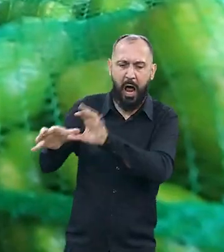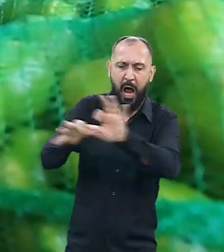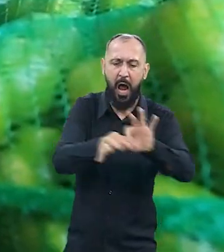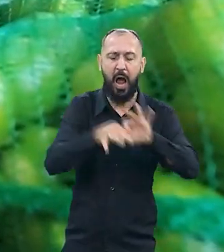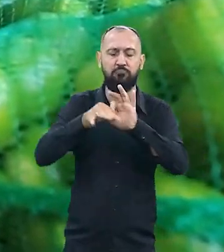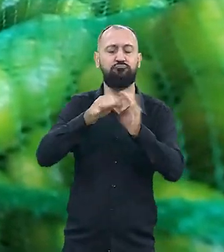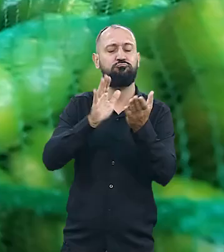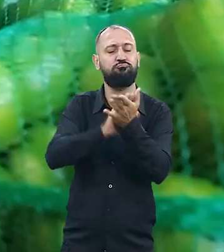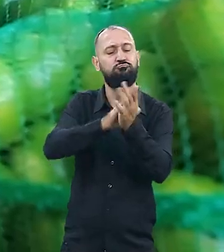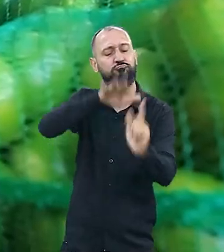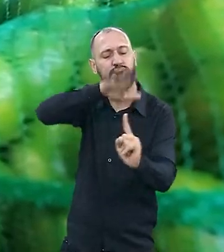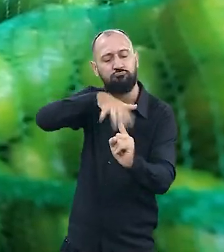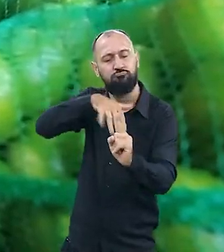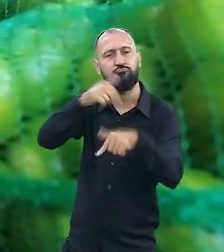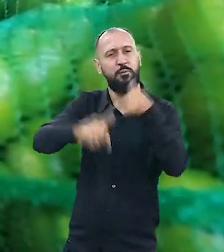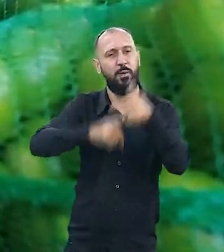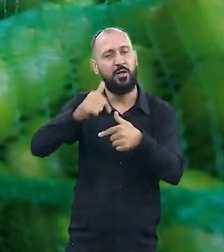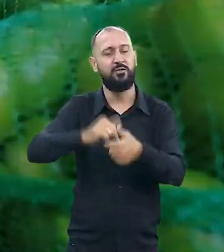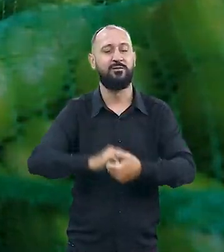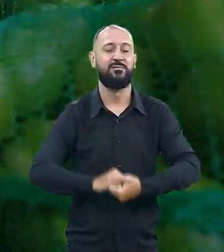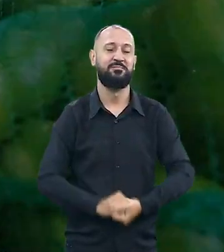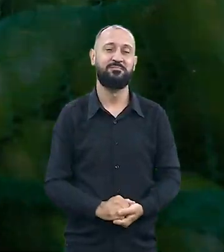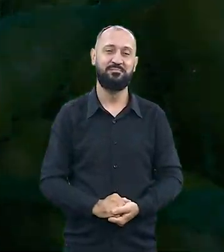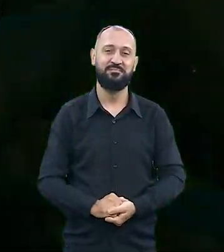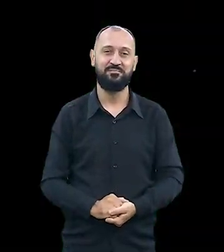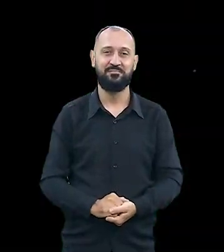em homenagem à classe trabalhadora.